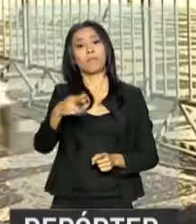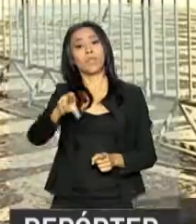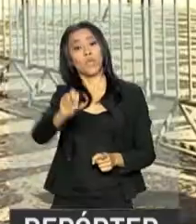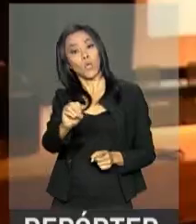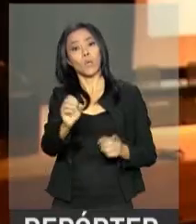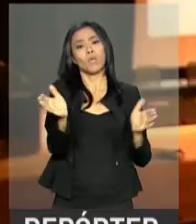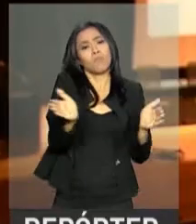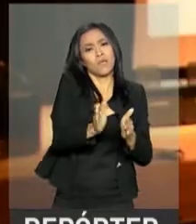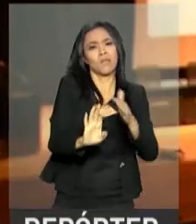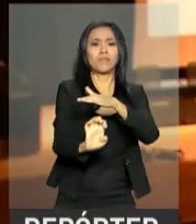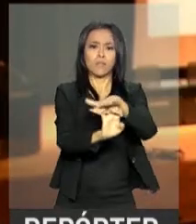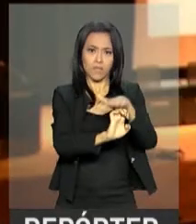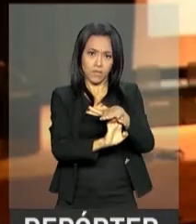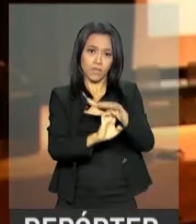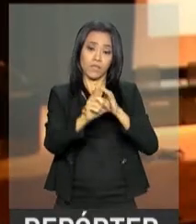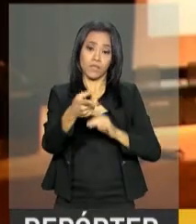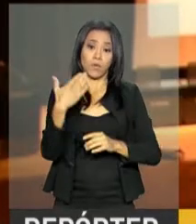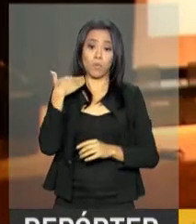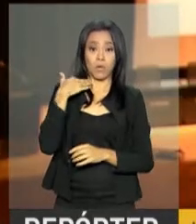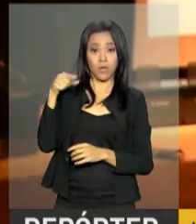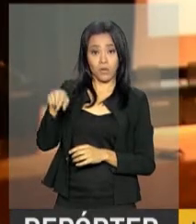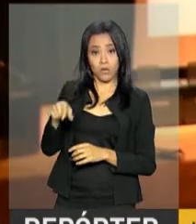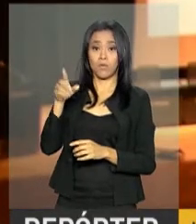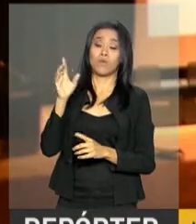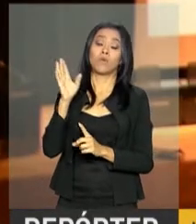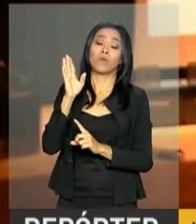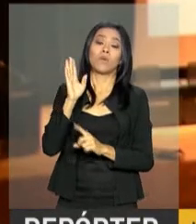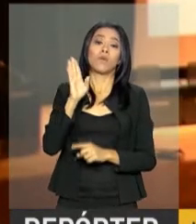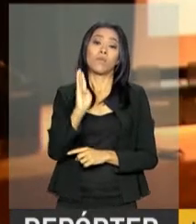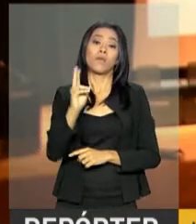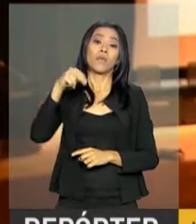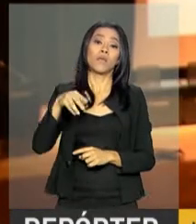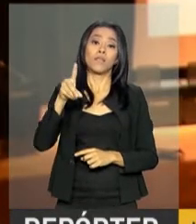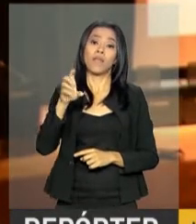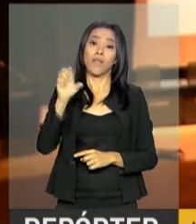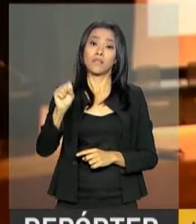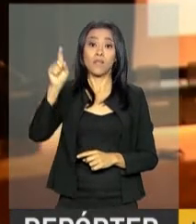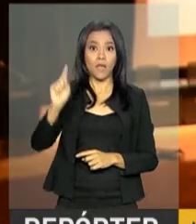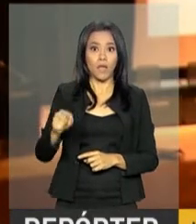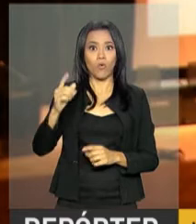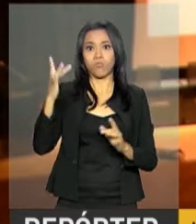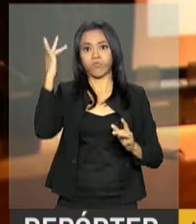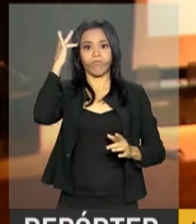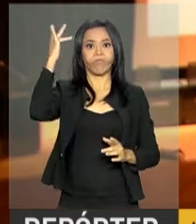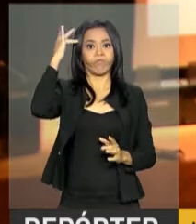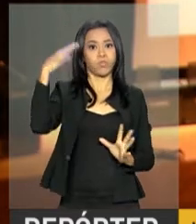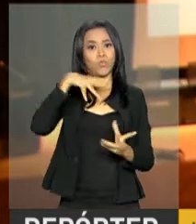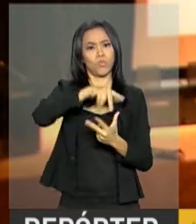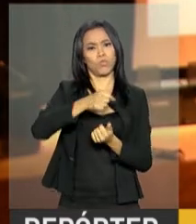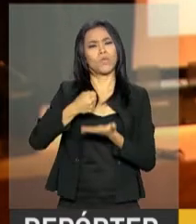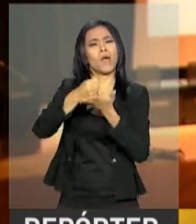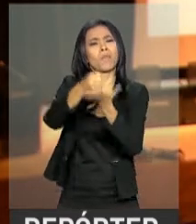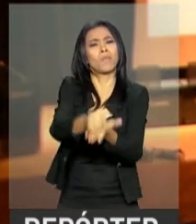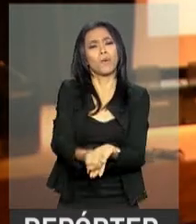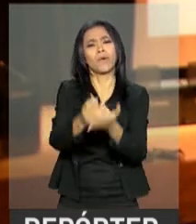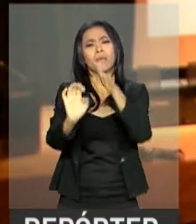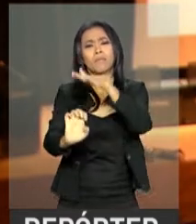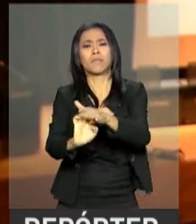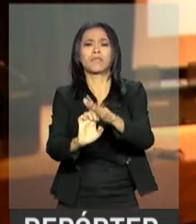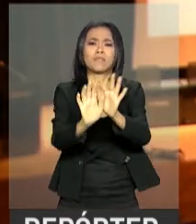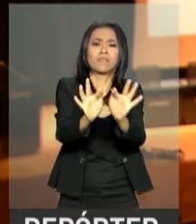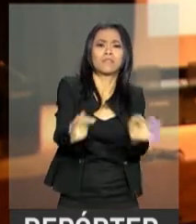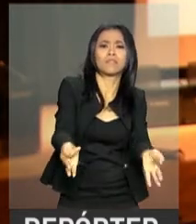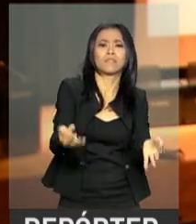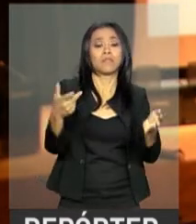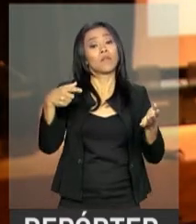empresas o bnds um dos maiores bancos de desenvolvimento do mundo e apóia empreendedores pequenos médios e grandes financia